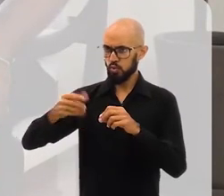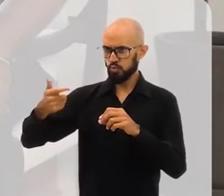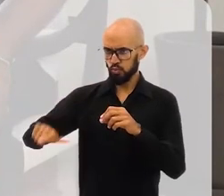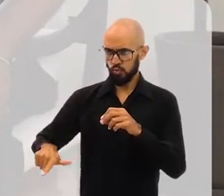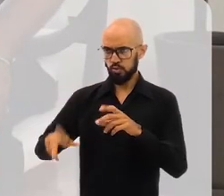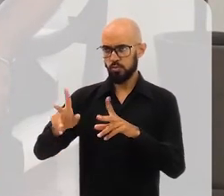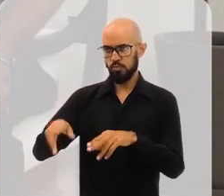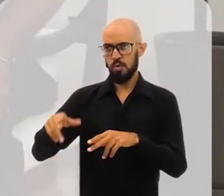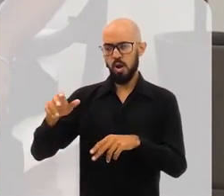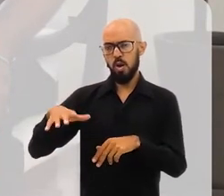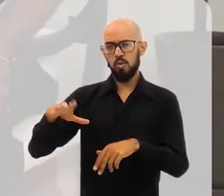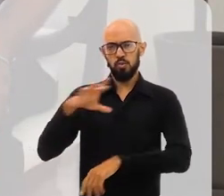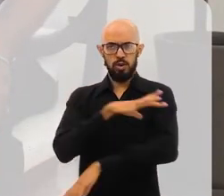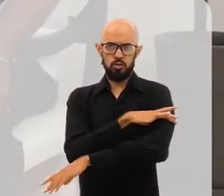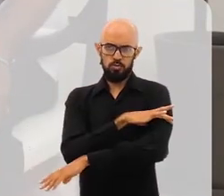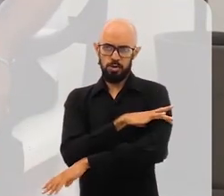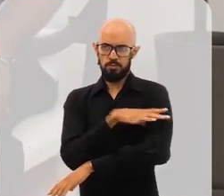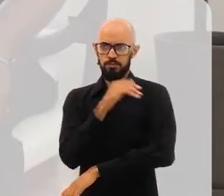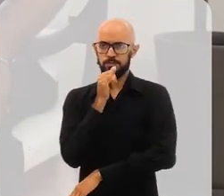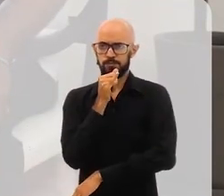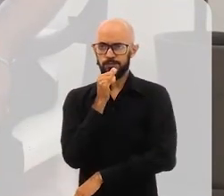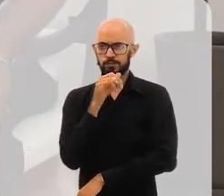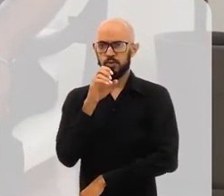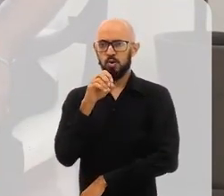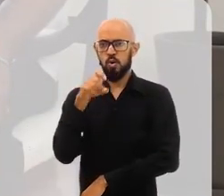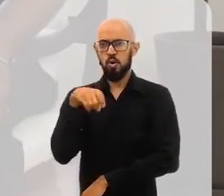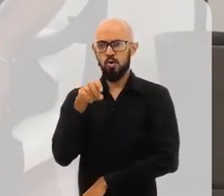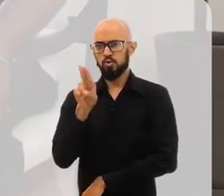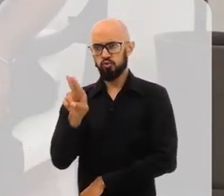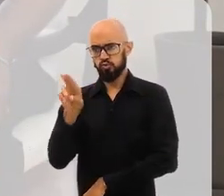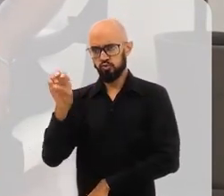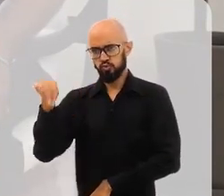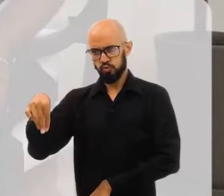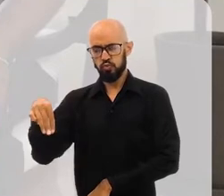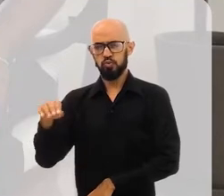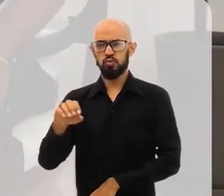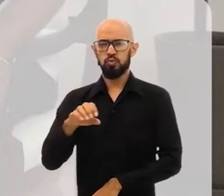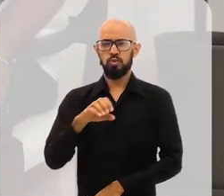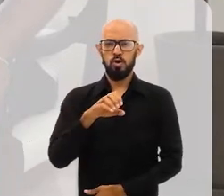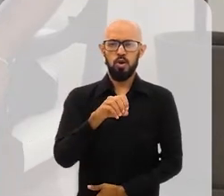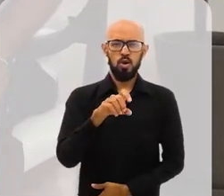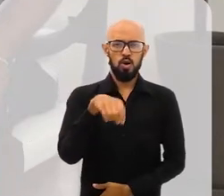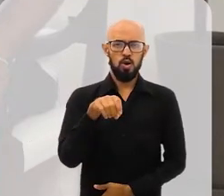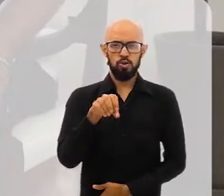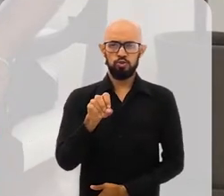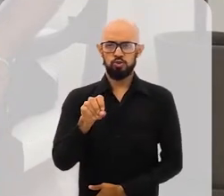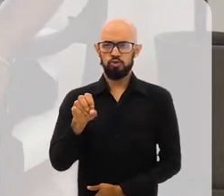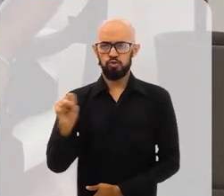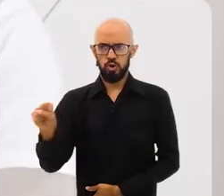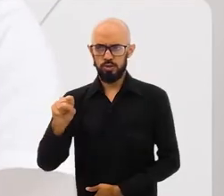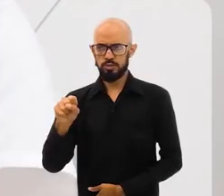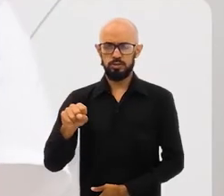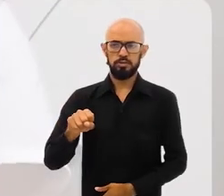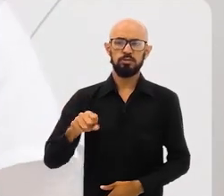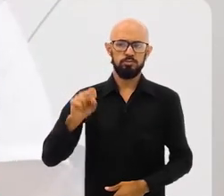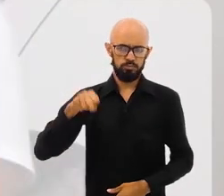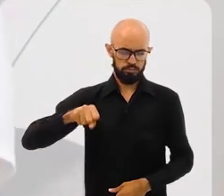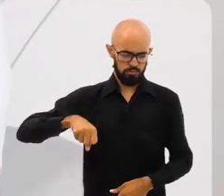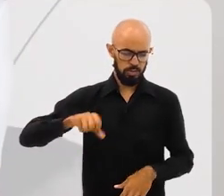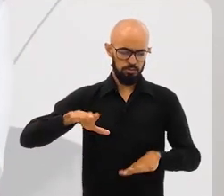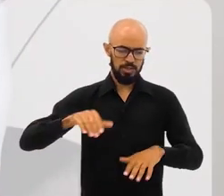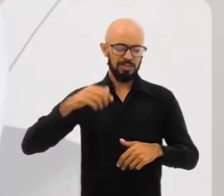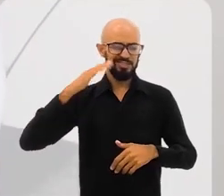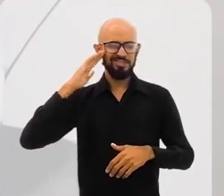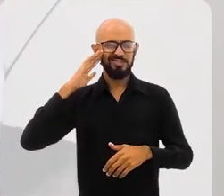assim como não no candomblé por exemplo os um achar o borracha todos só que a gente entende os